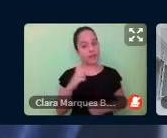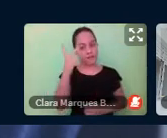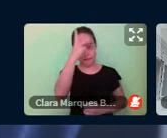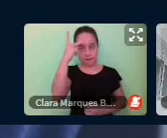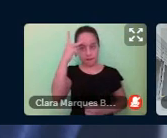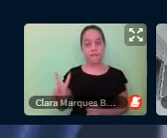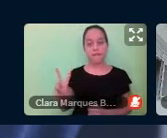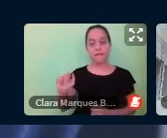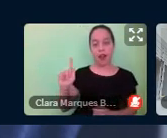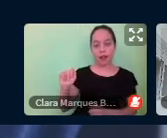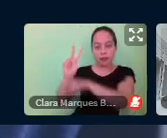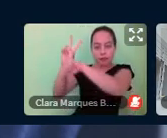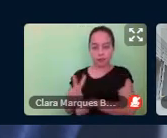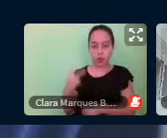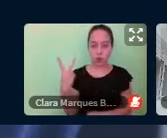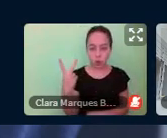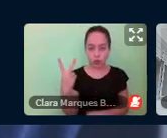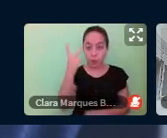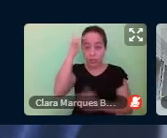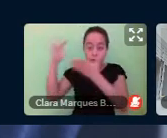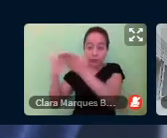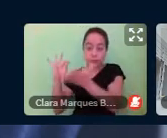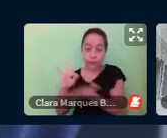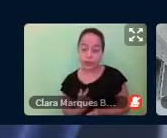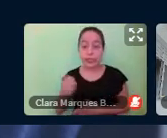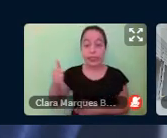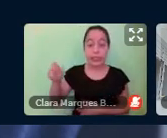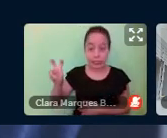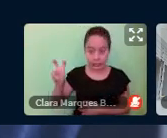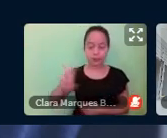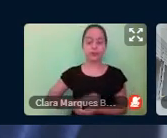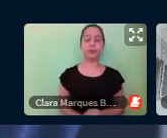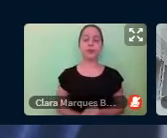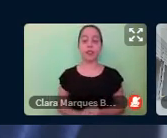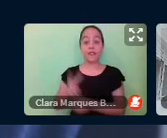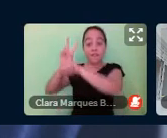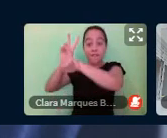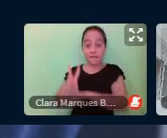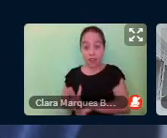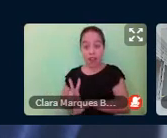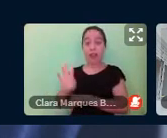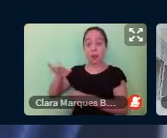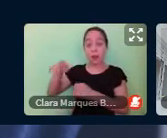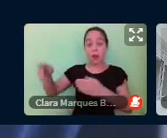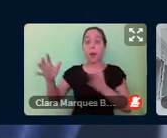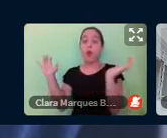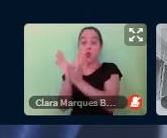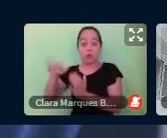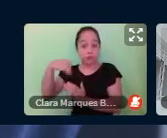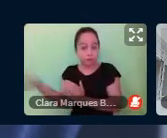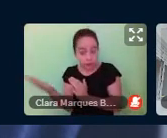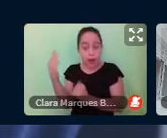vagas. E o número de inscritos são 15. Vagas destinadas ao público externo, pretos, pardos